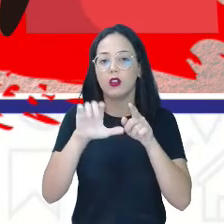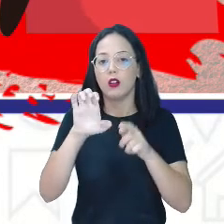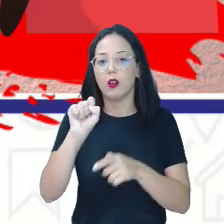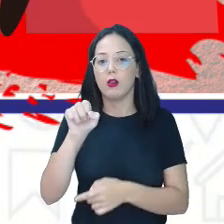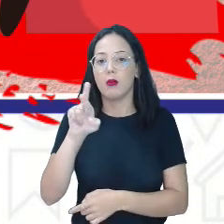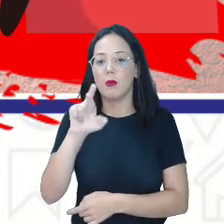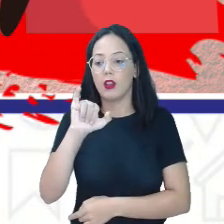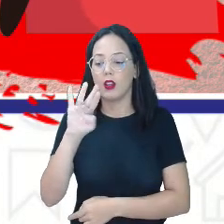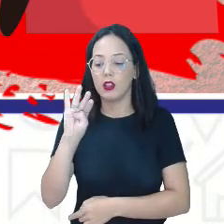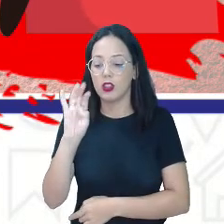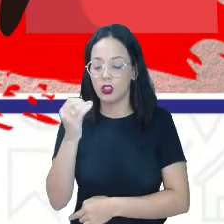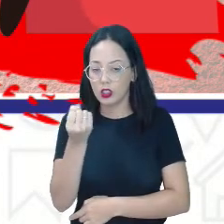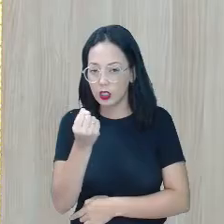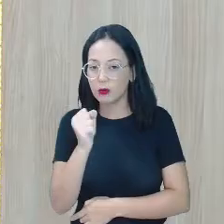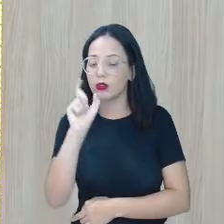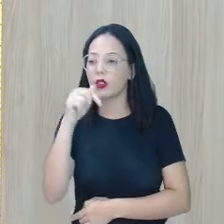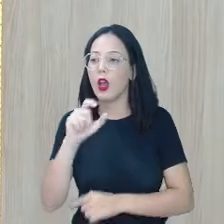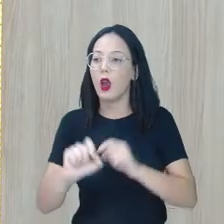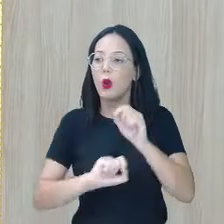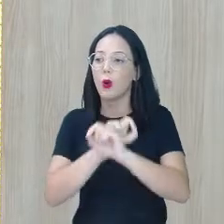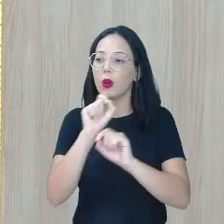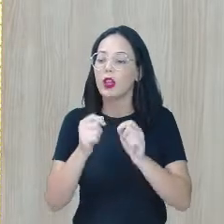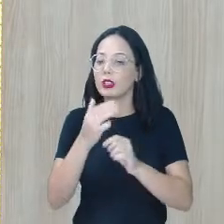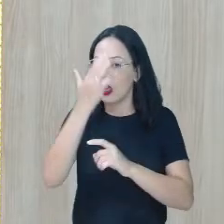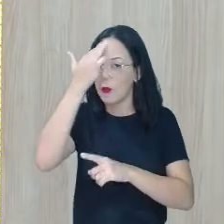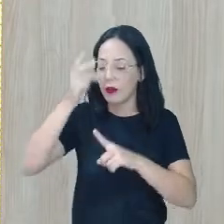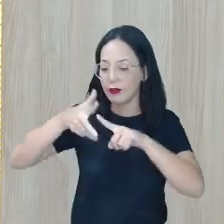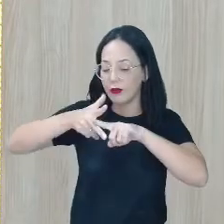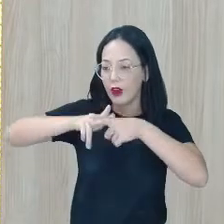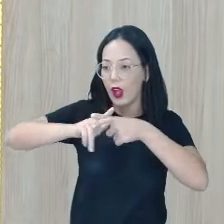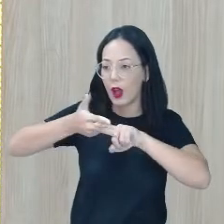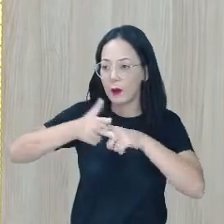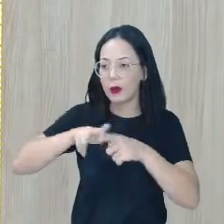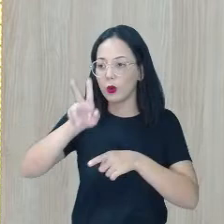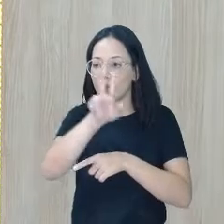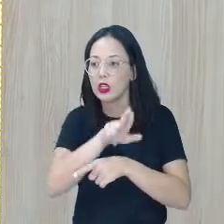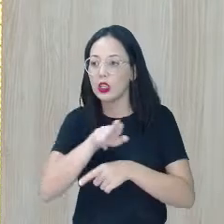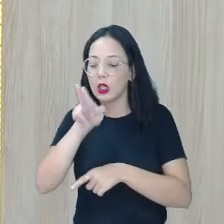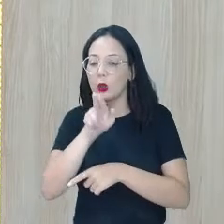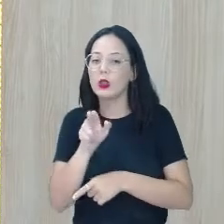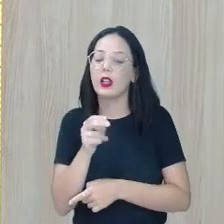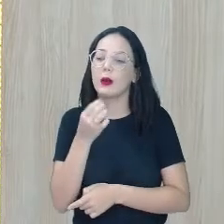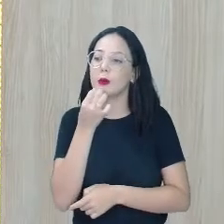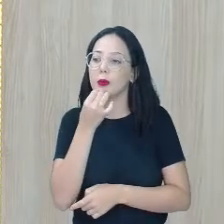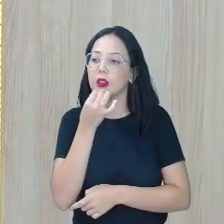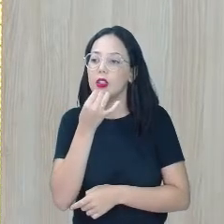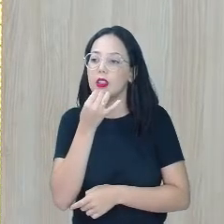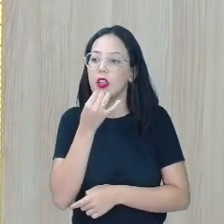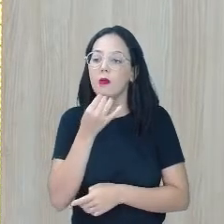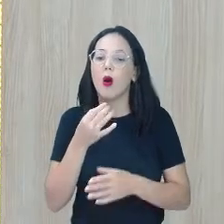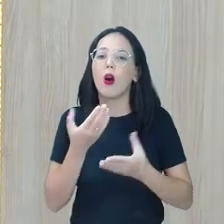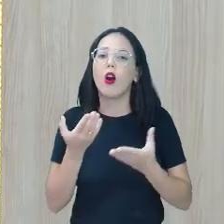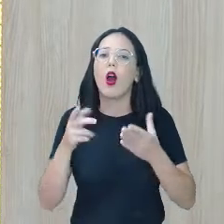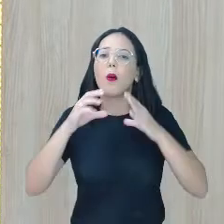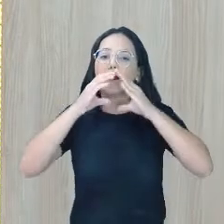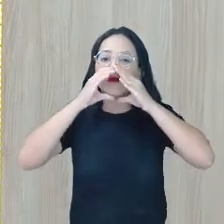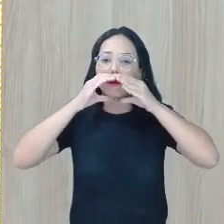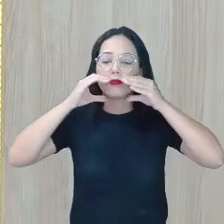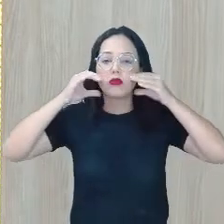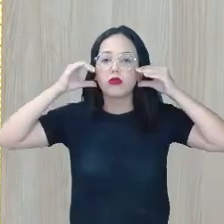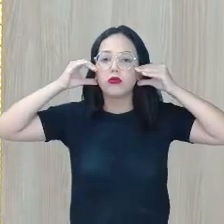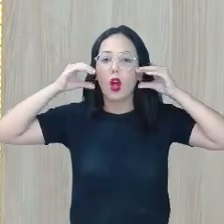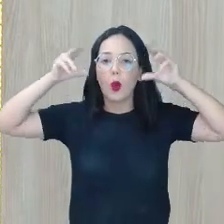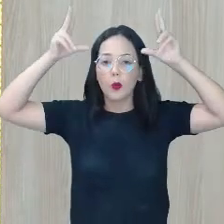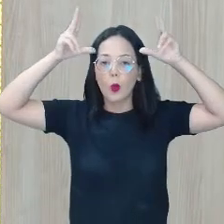cavalos. Estribo é aquela ferramentazinha que eles colocam, né? Passando pela boca, né?